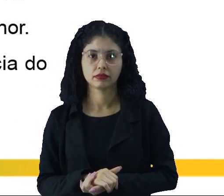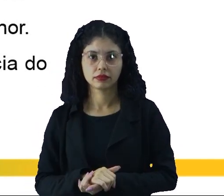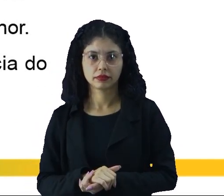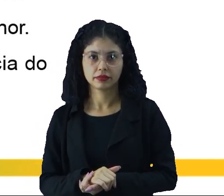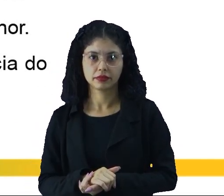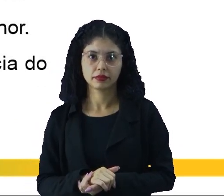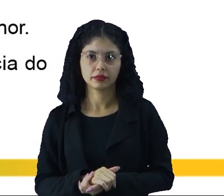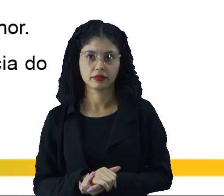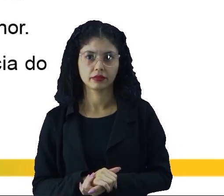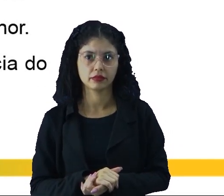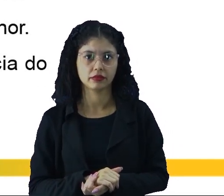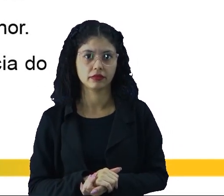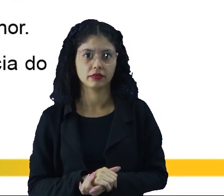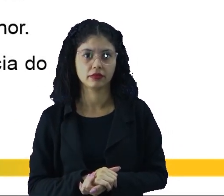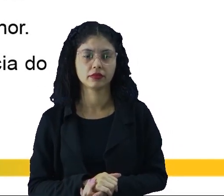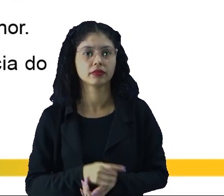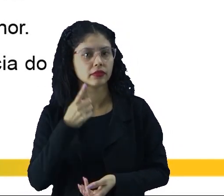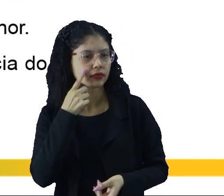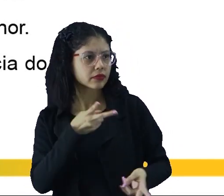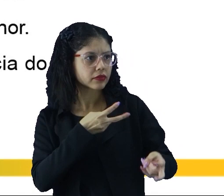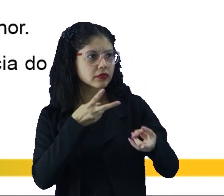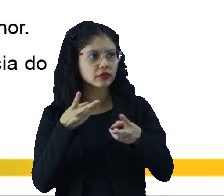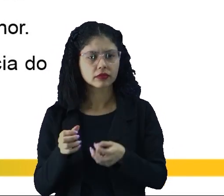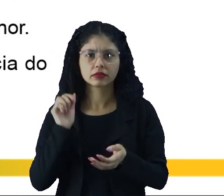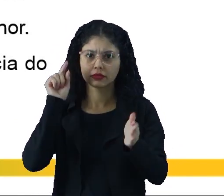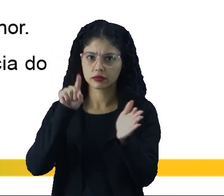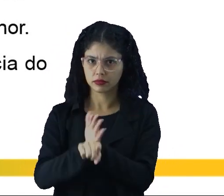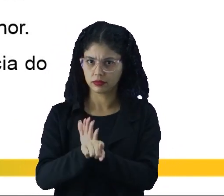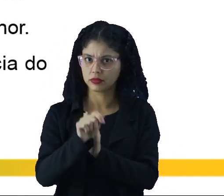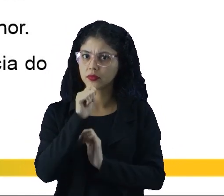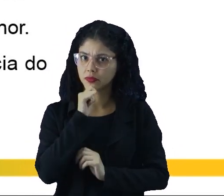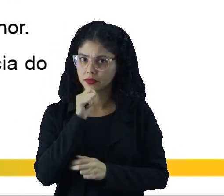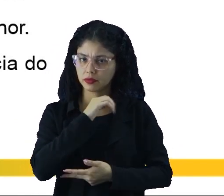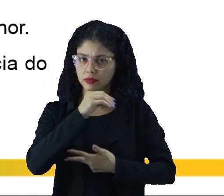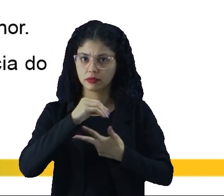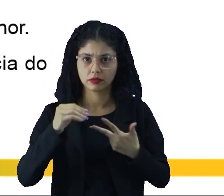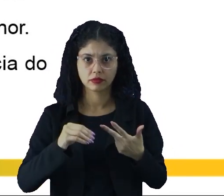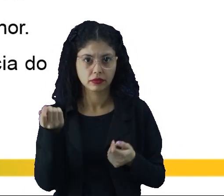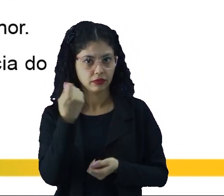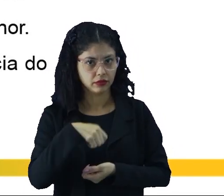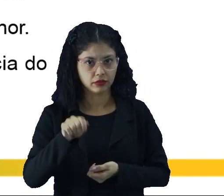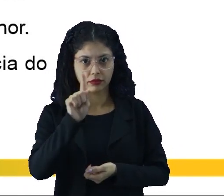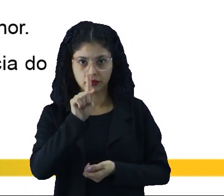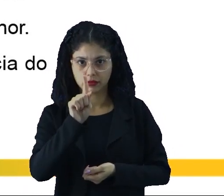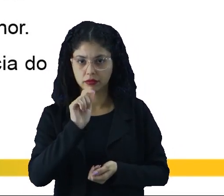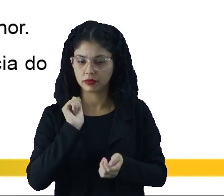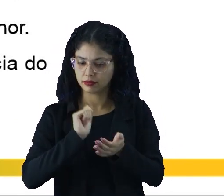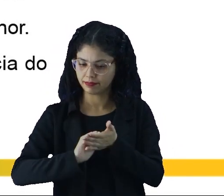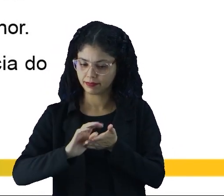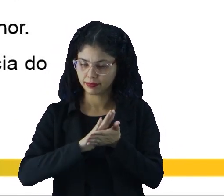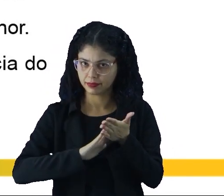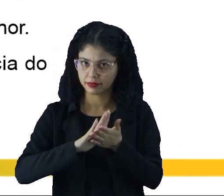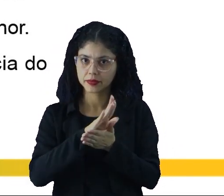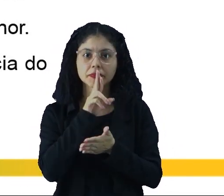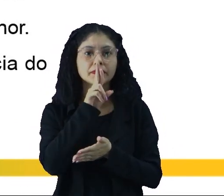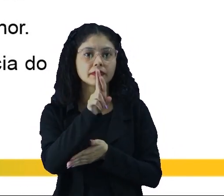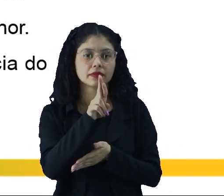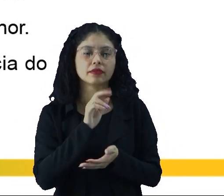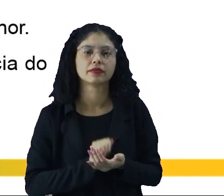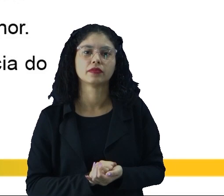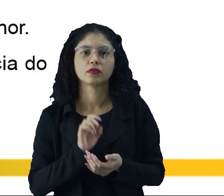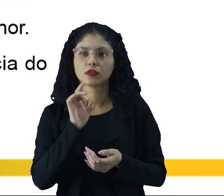letra D. Notaram, pessoal, que nessa questão do Enem não precisou fazermos nada de